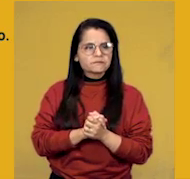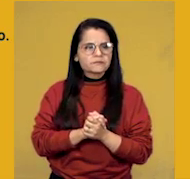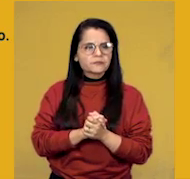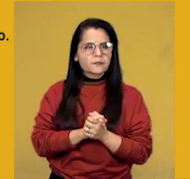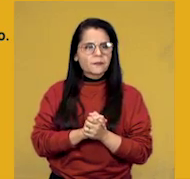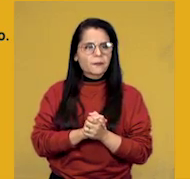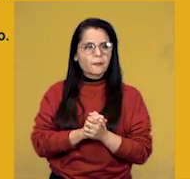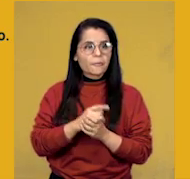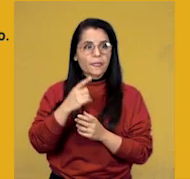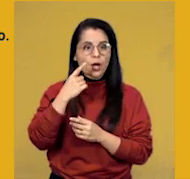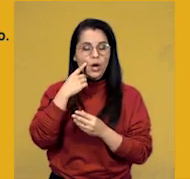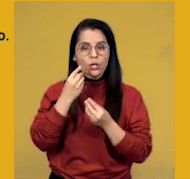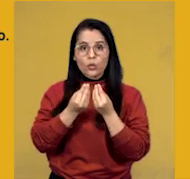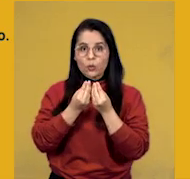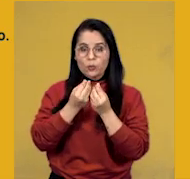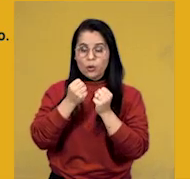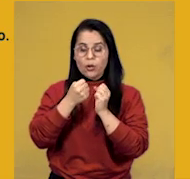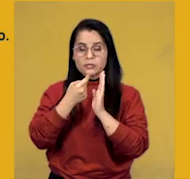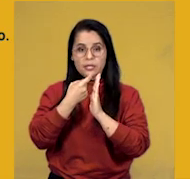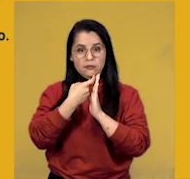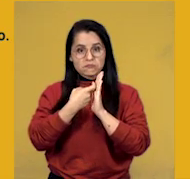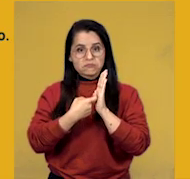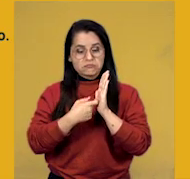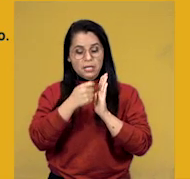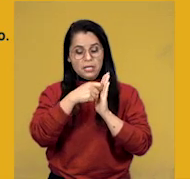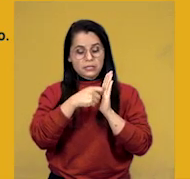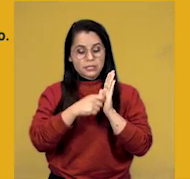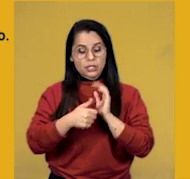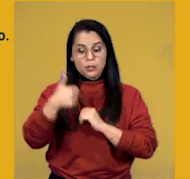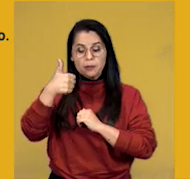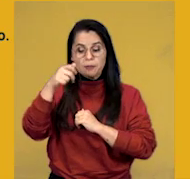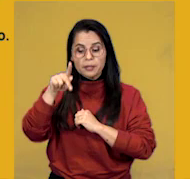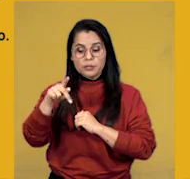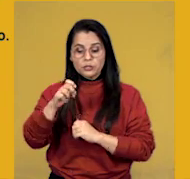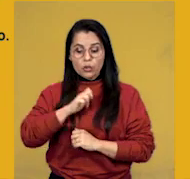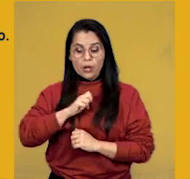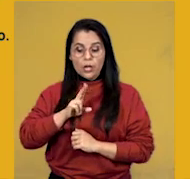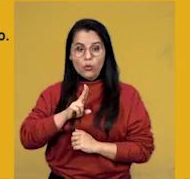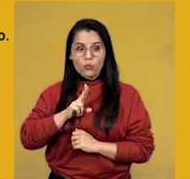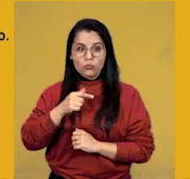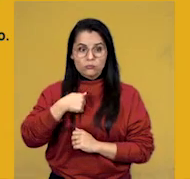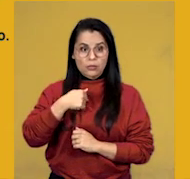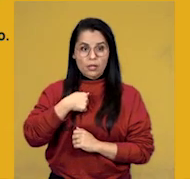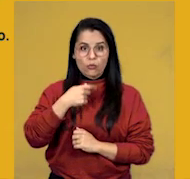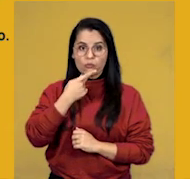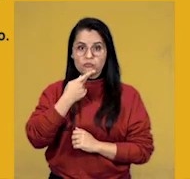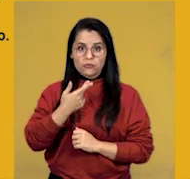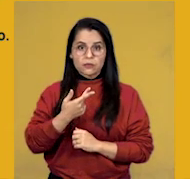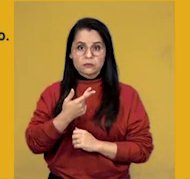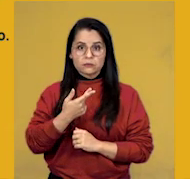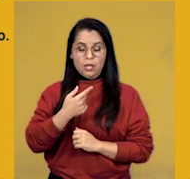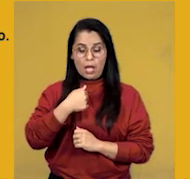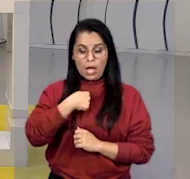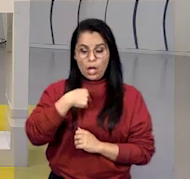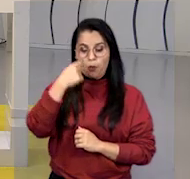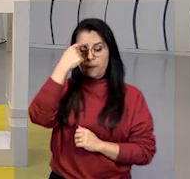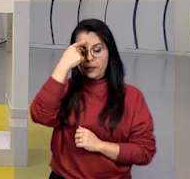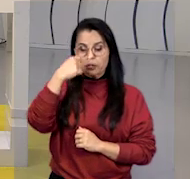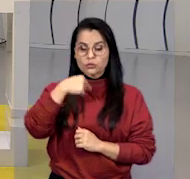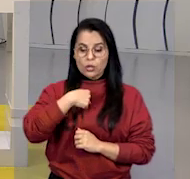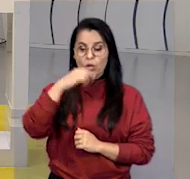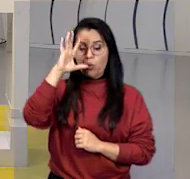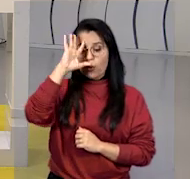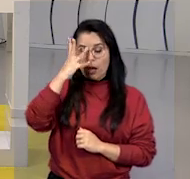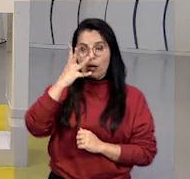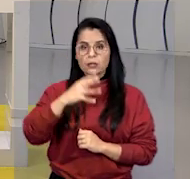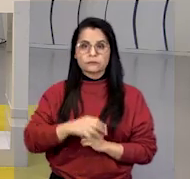Só podem ser escritos em primeira pessoa, em terceira pessoa. Primeira pessoa, eu estou falando. Eu penso isso, eu acho